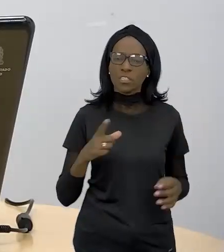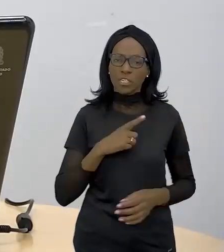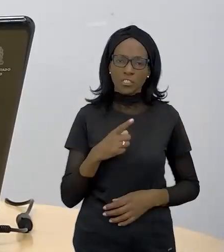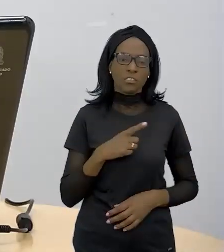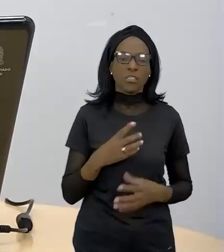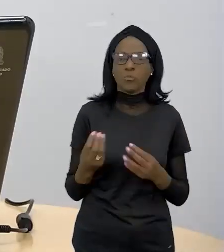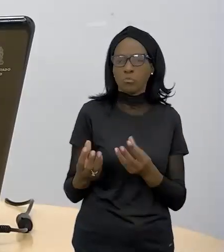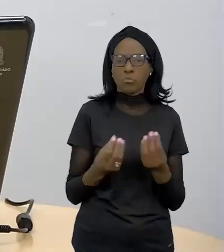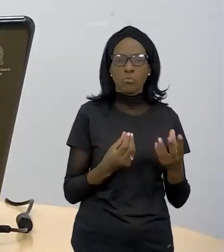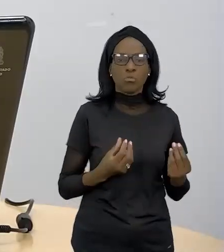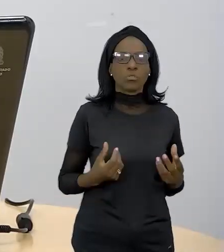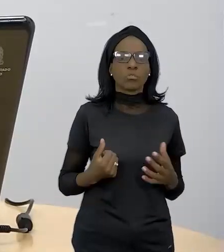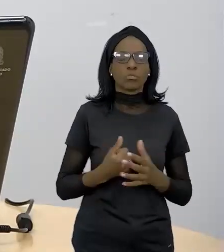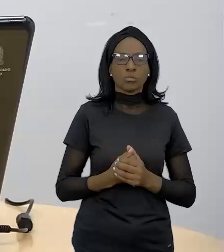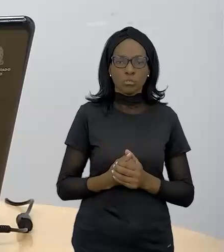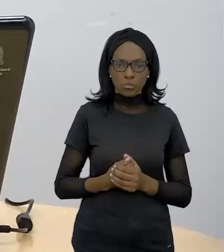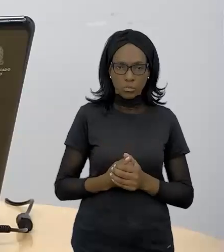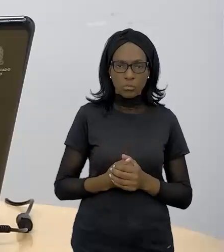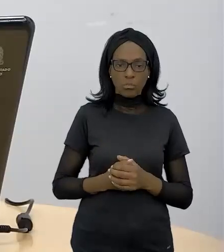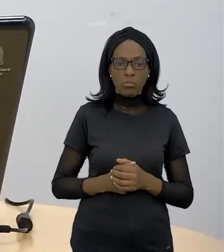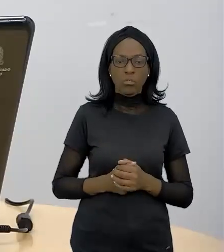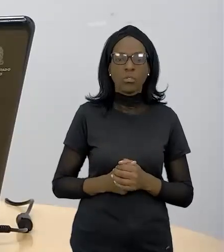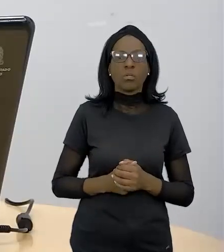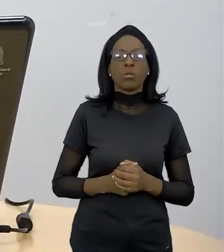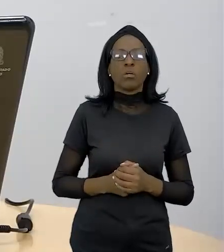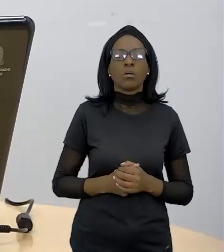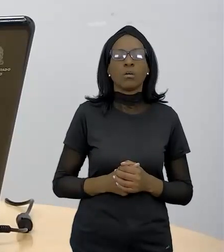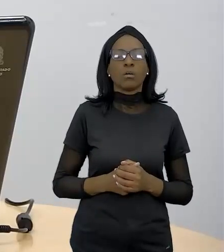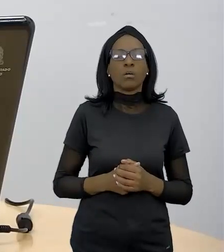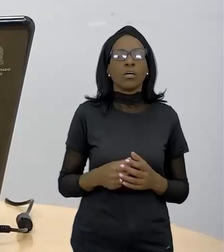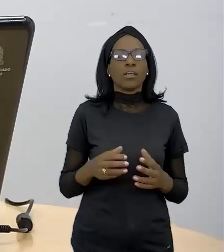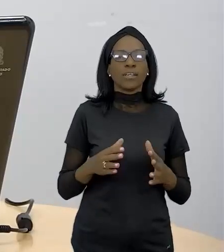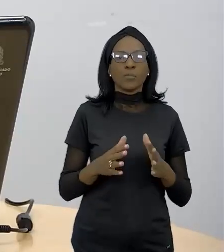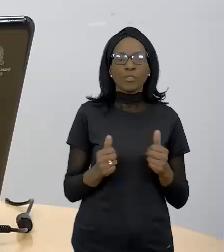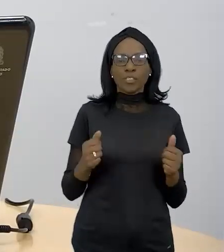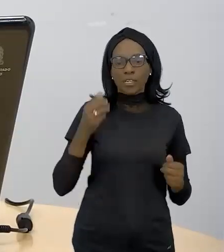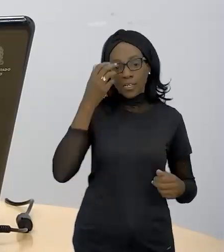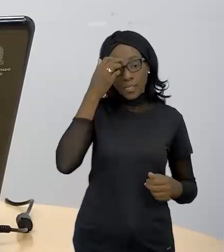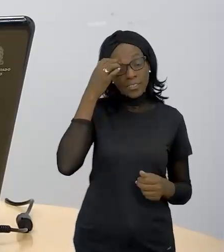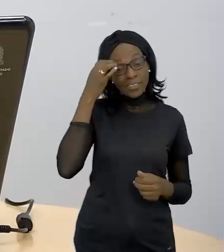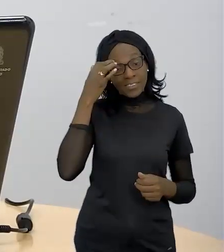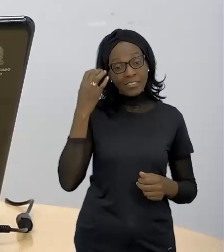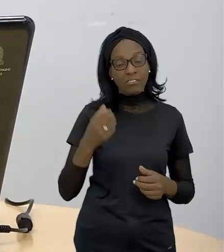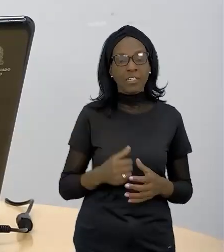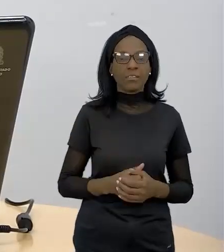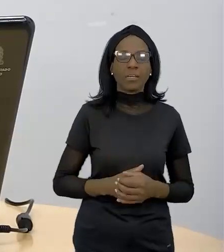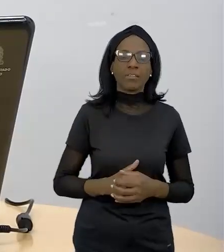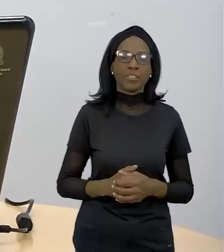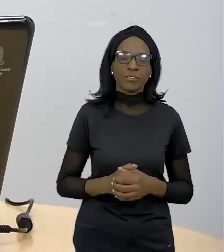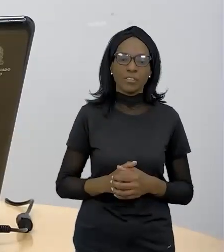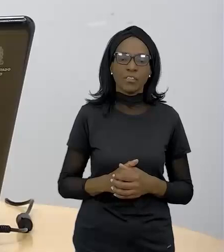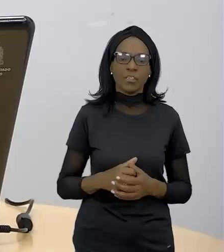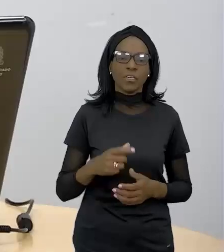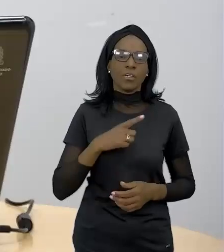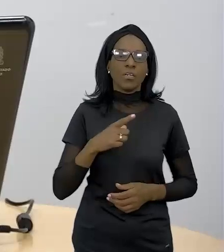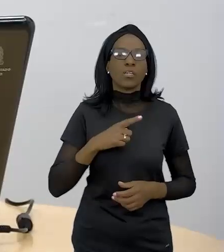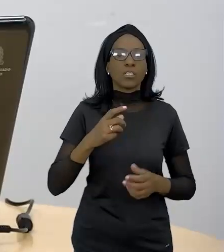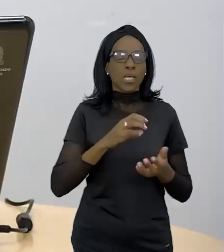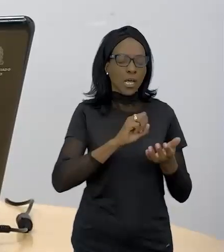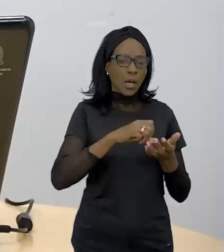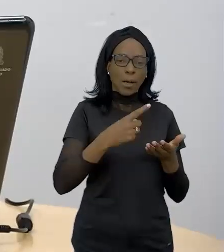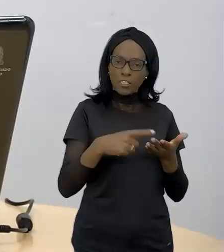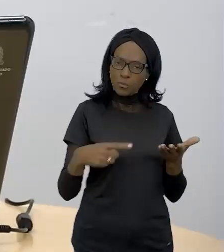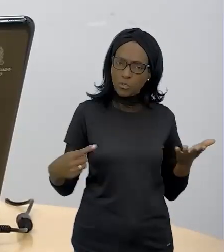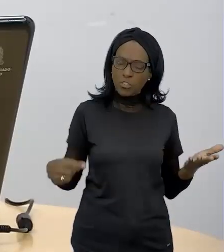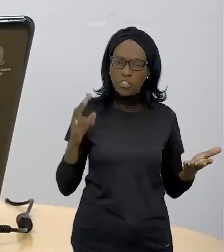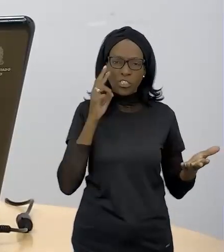tá? Nos aprofundamentos curriculares, a gente até tem uma facilidade de ter essas apostilas, onde a